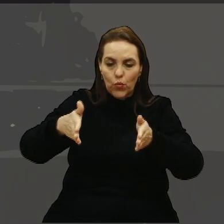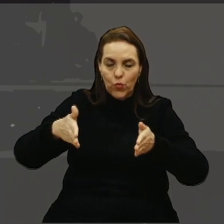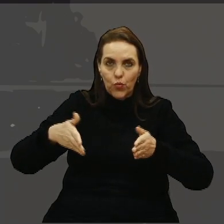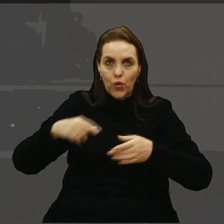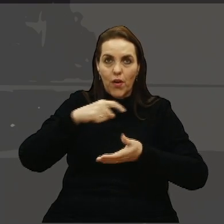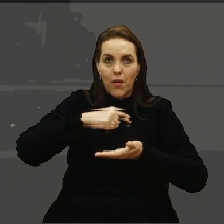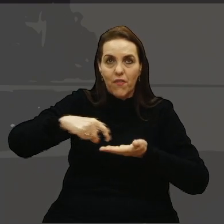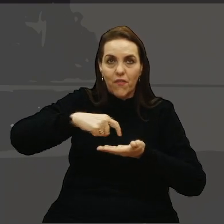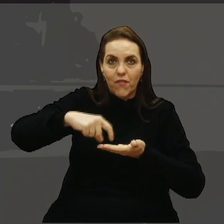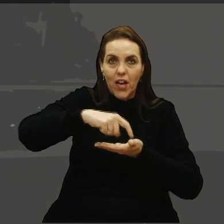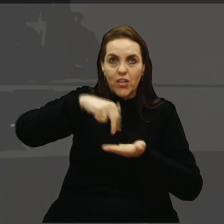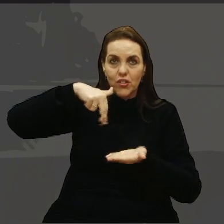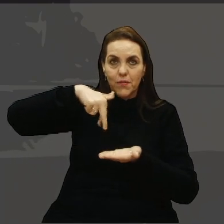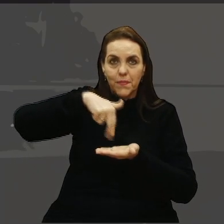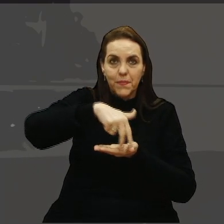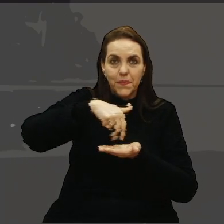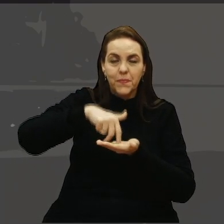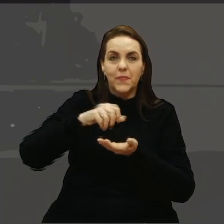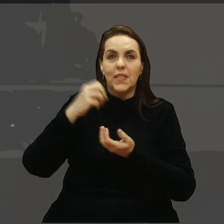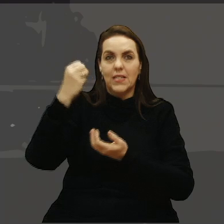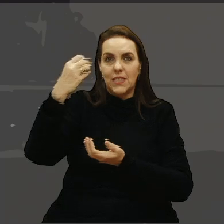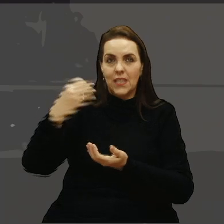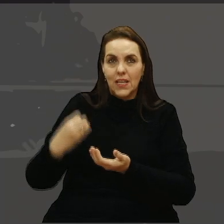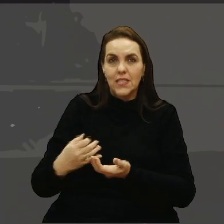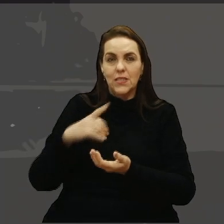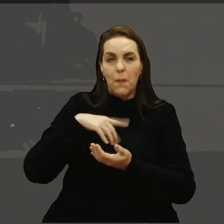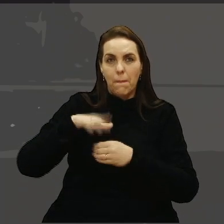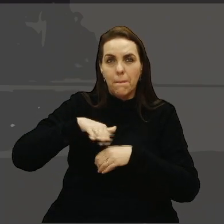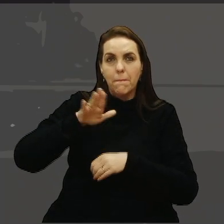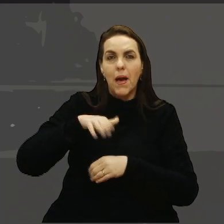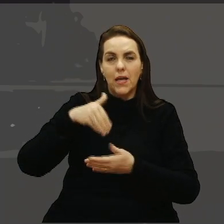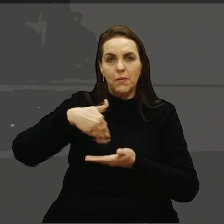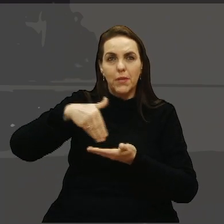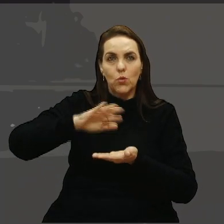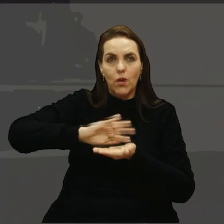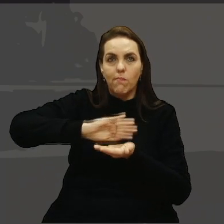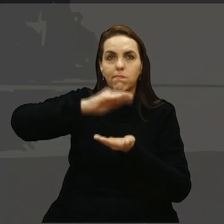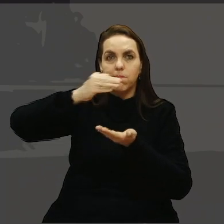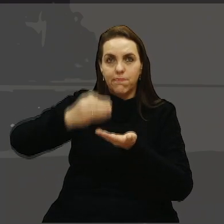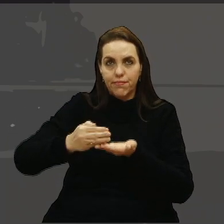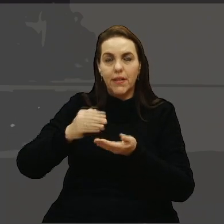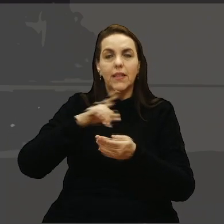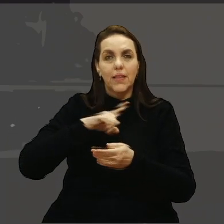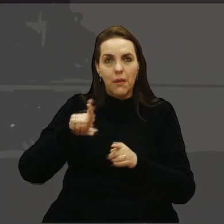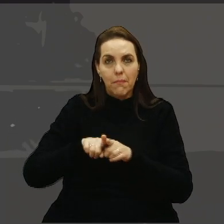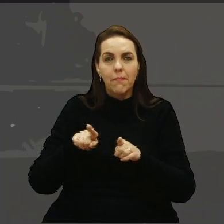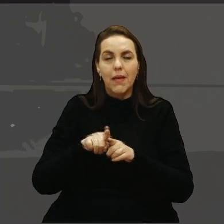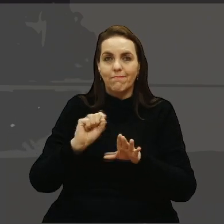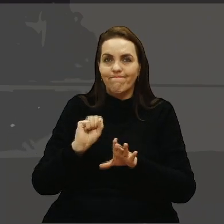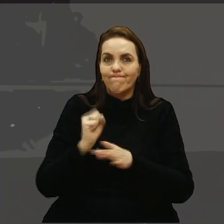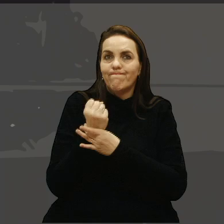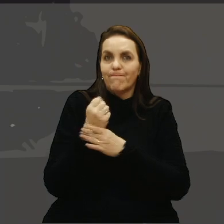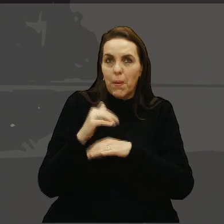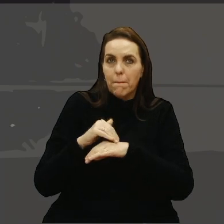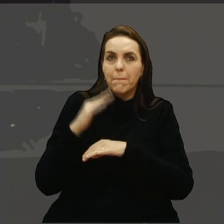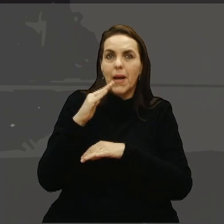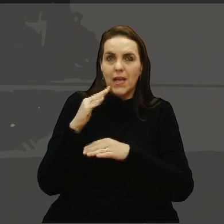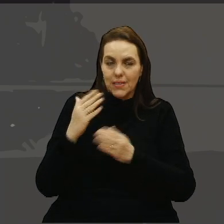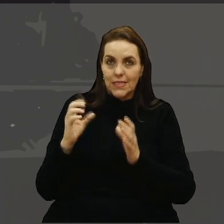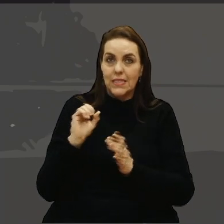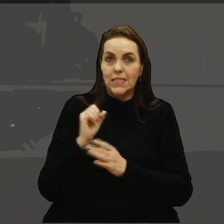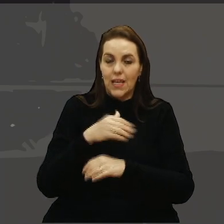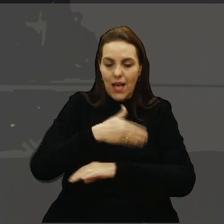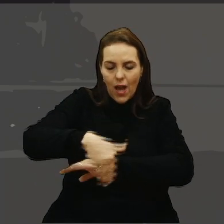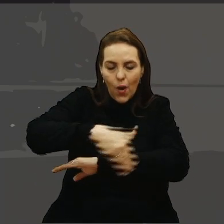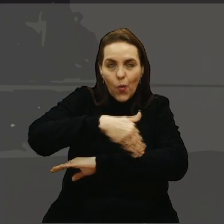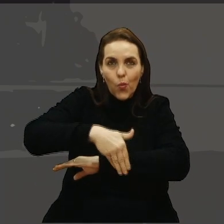pedestre, mais sinalização, pintura de quebra-molas, onde que irá agregar valores na segurança daquela via, onde que